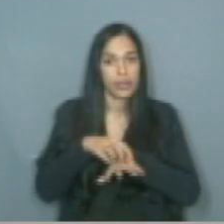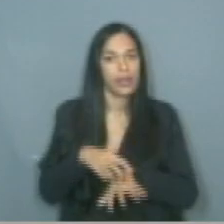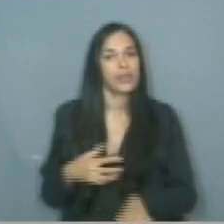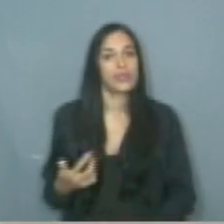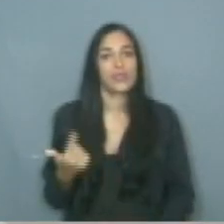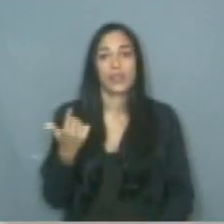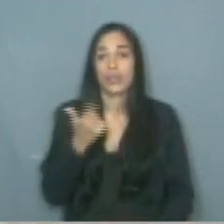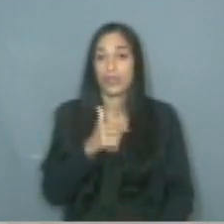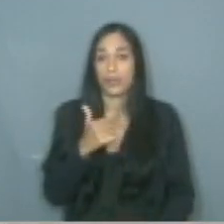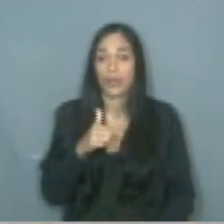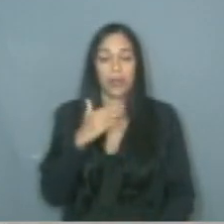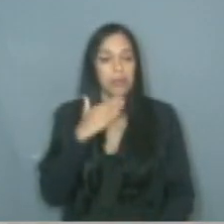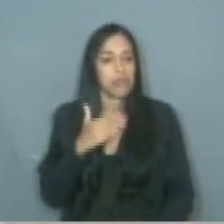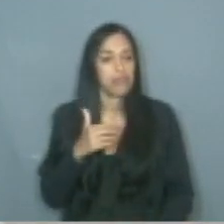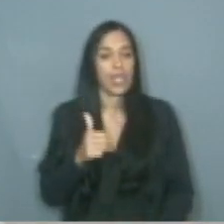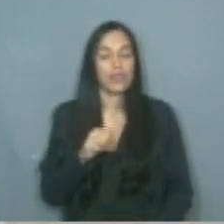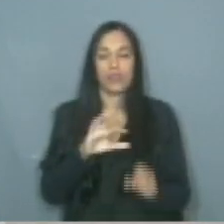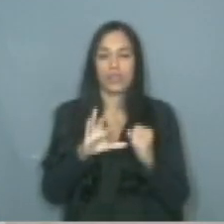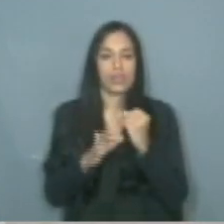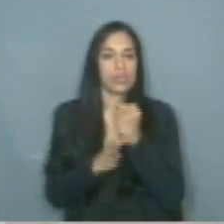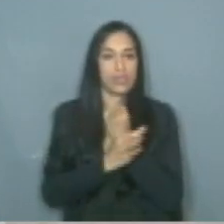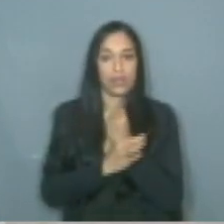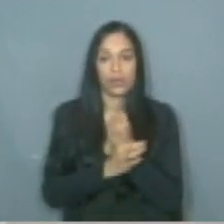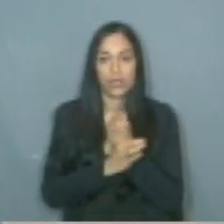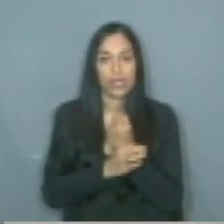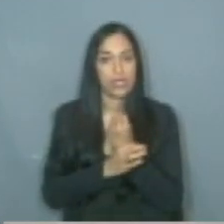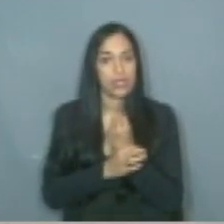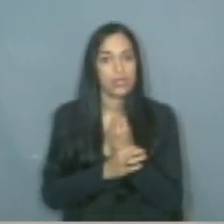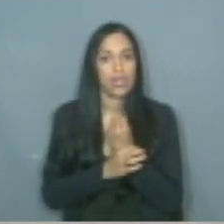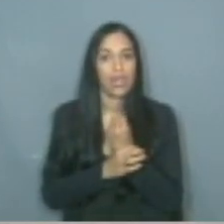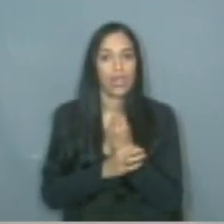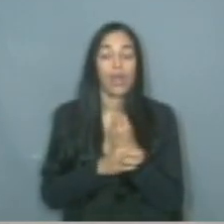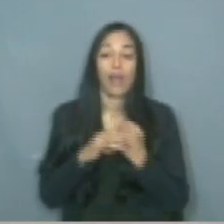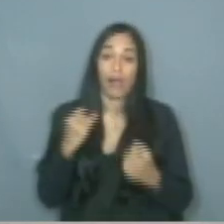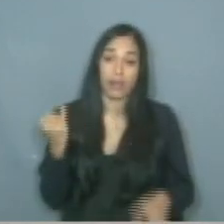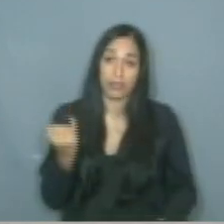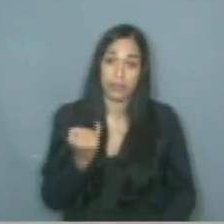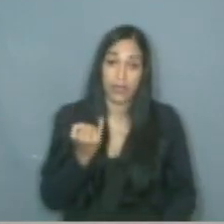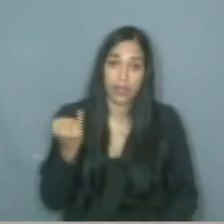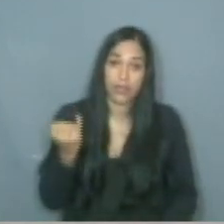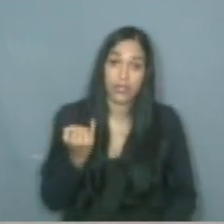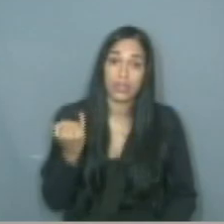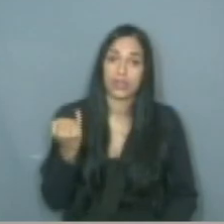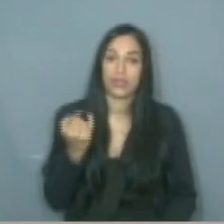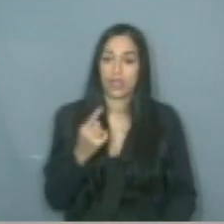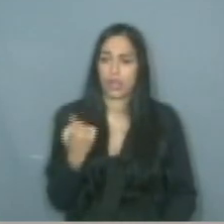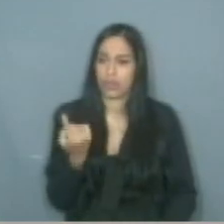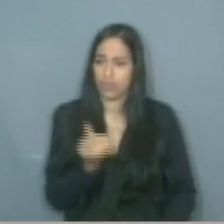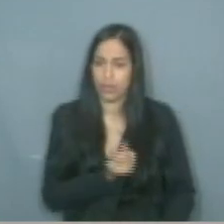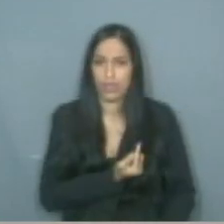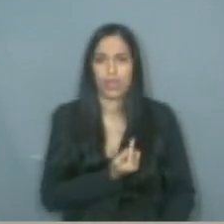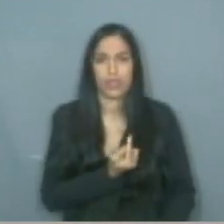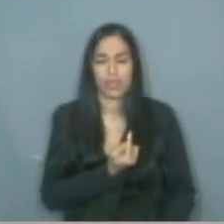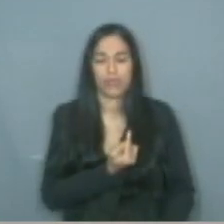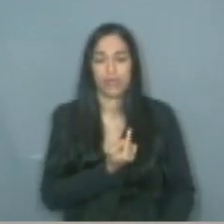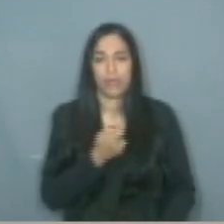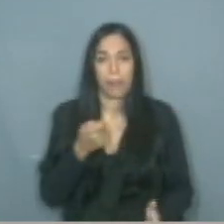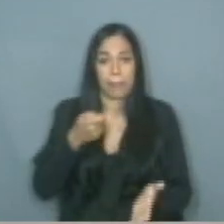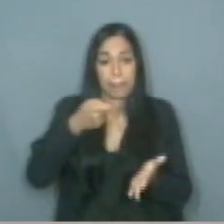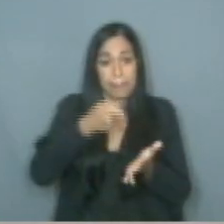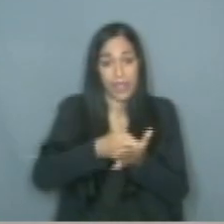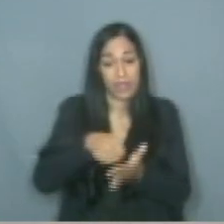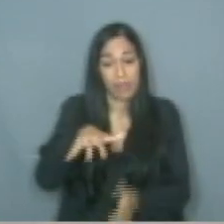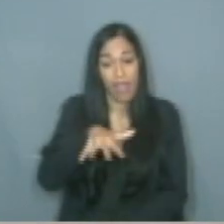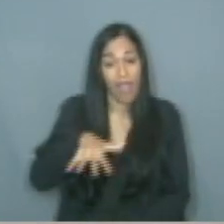não existe melhoria na segurança, e é importante a gente fazer o registro que, além do pagamento do Zona